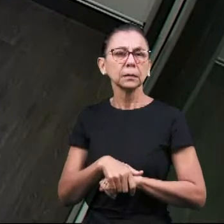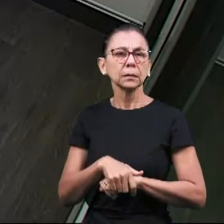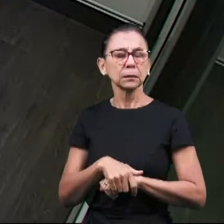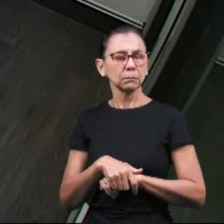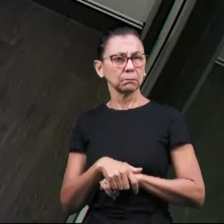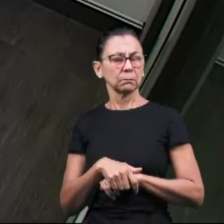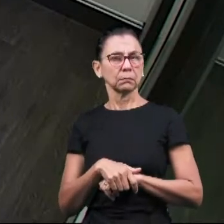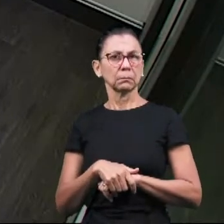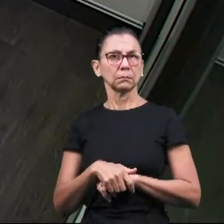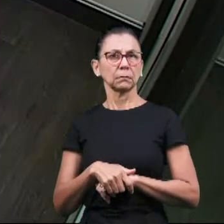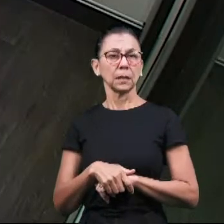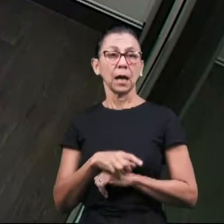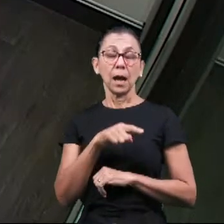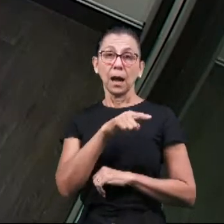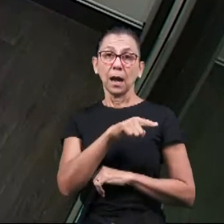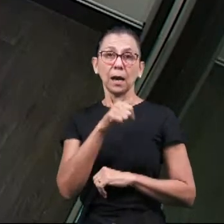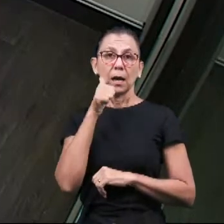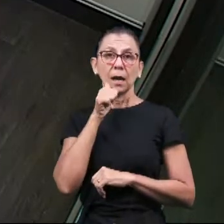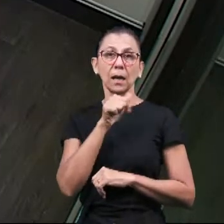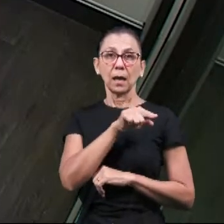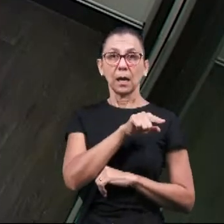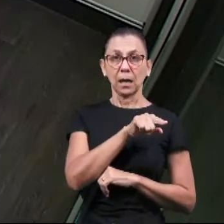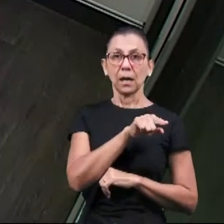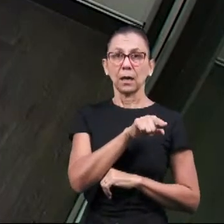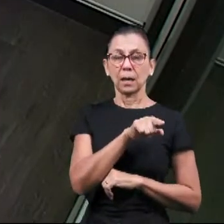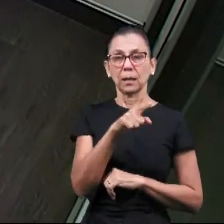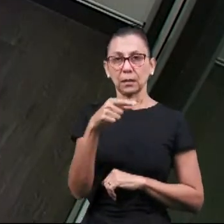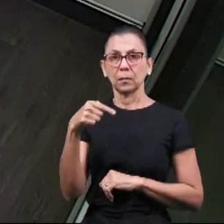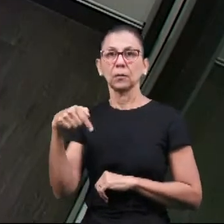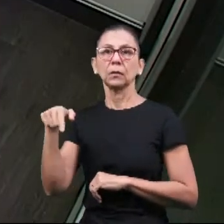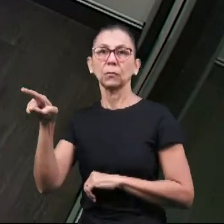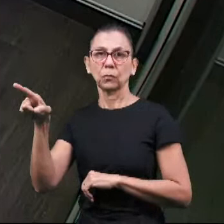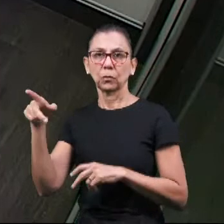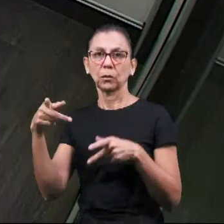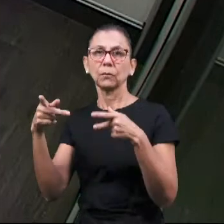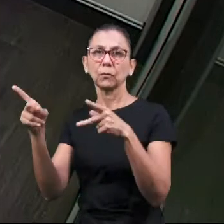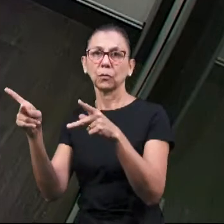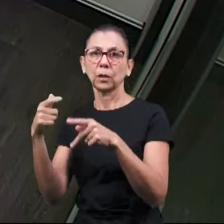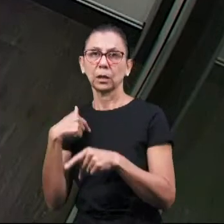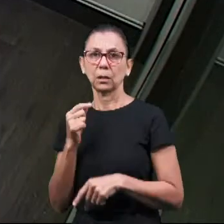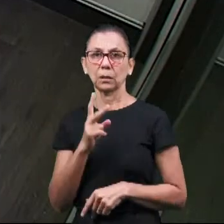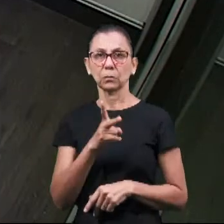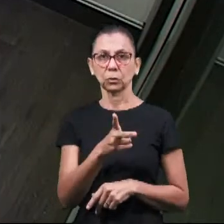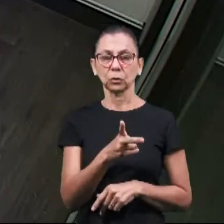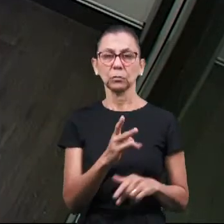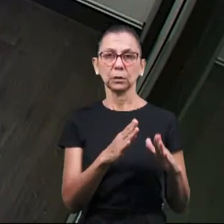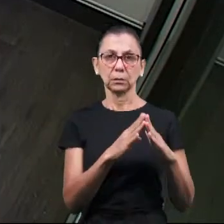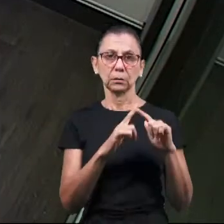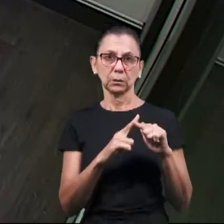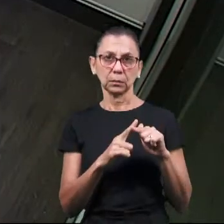ela começou a ir primeiro, eu continuei onde eu tava, e ela foi indo e eu continuei. E depois